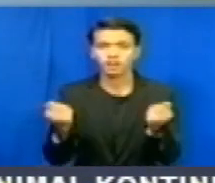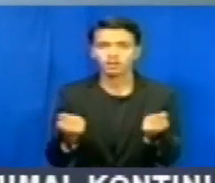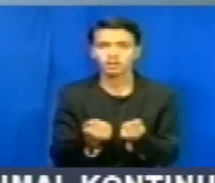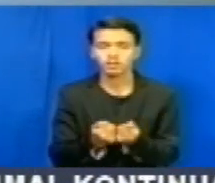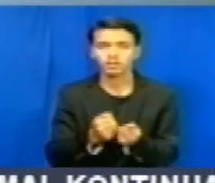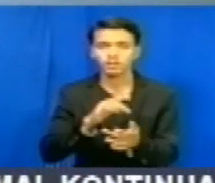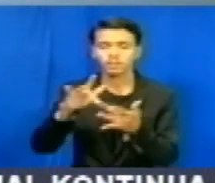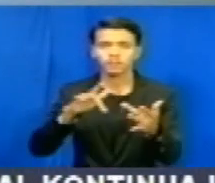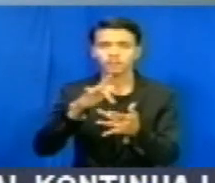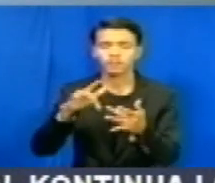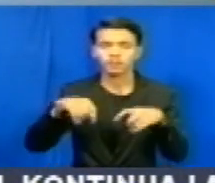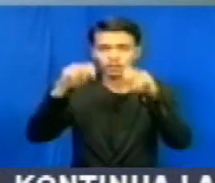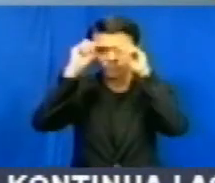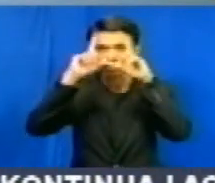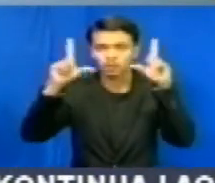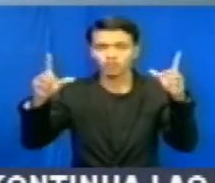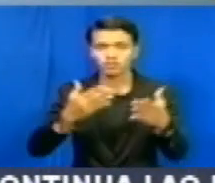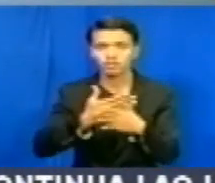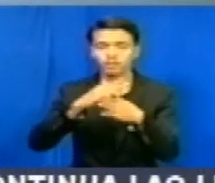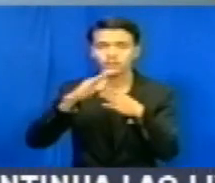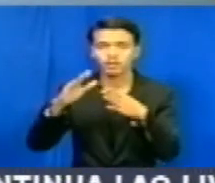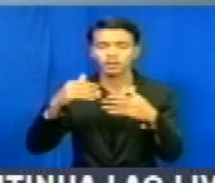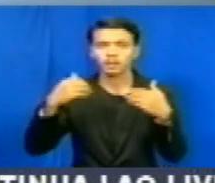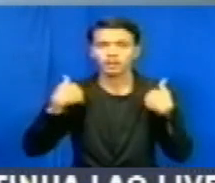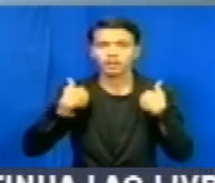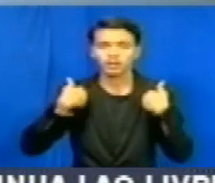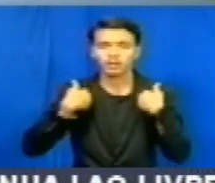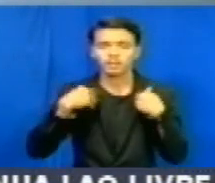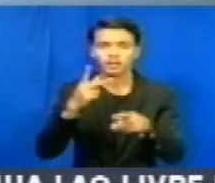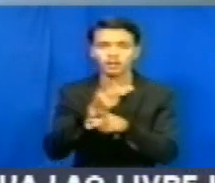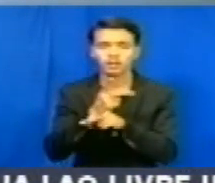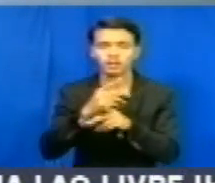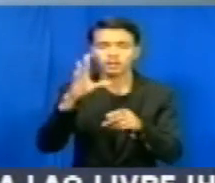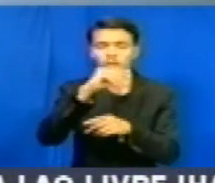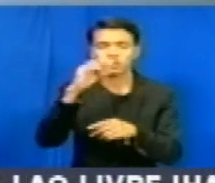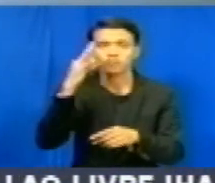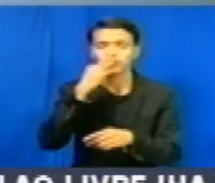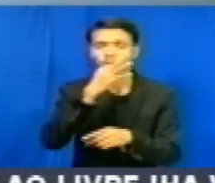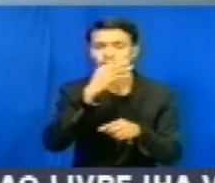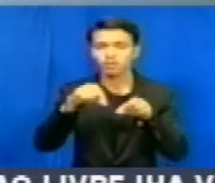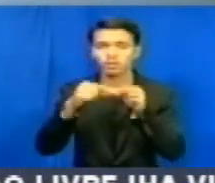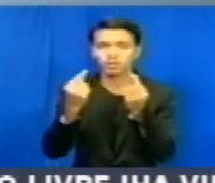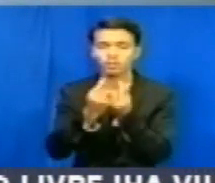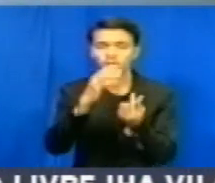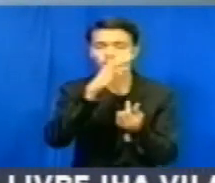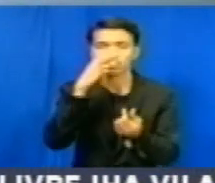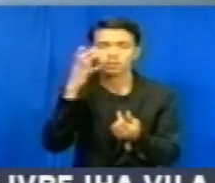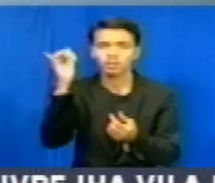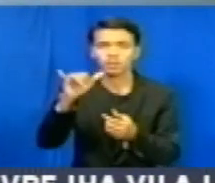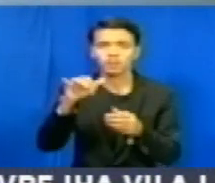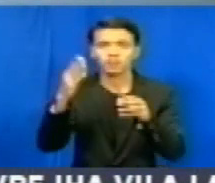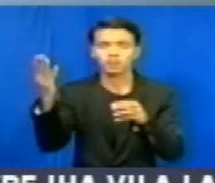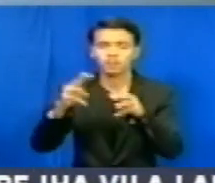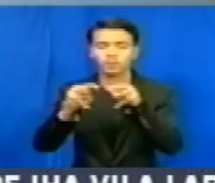Asosiasi Movimento Kablaki Timor Leste distribui fini animal hakiak no modo ba grupo agricultor sira i he